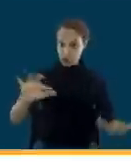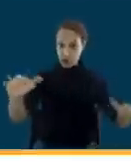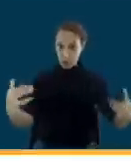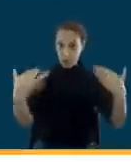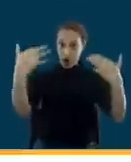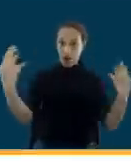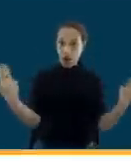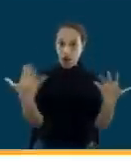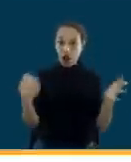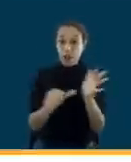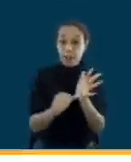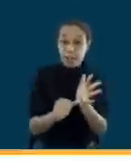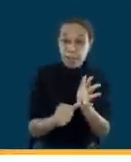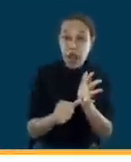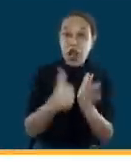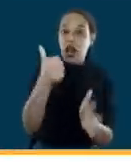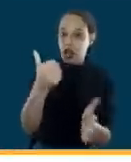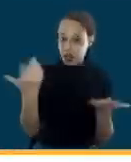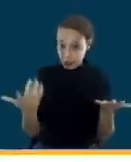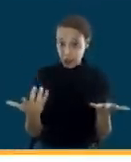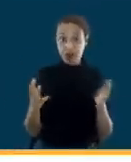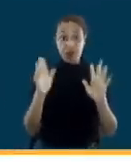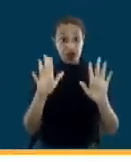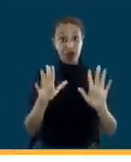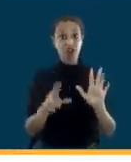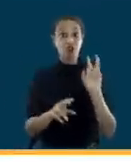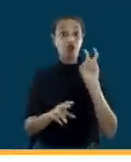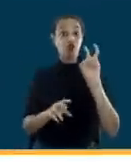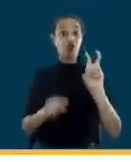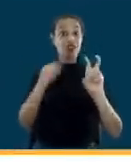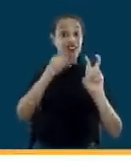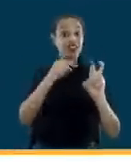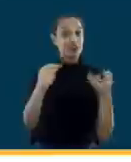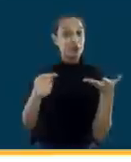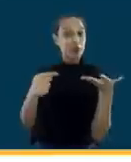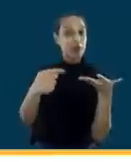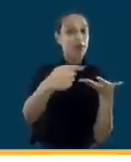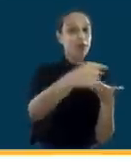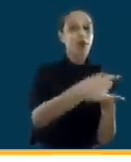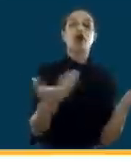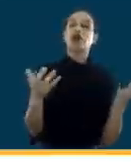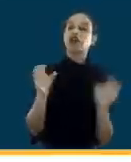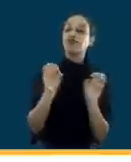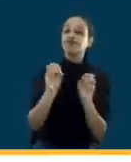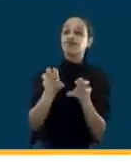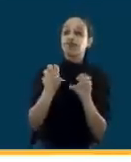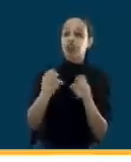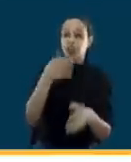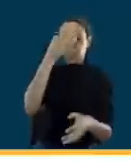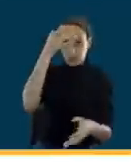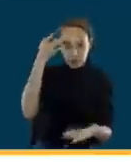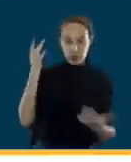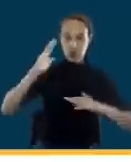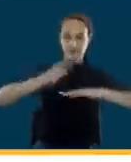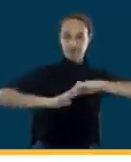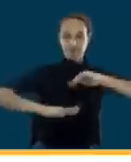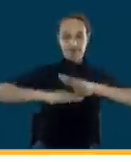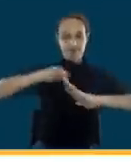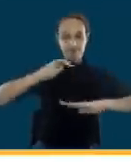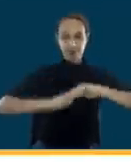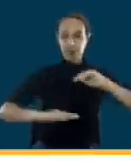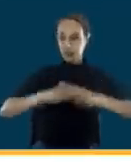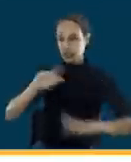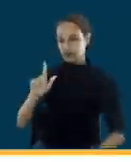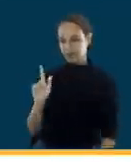dos 5 módulos que serão conduzidos por especialistas, articuladores e gestores que atuaram no processo de